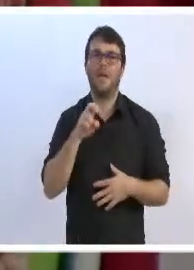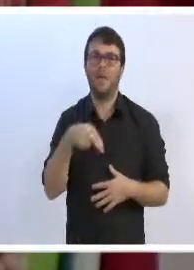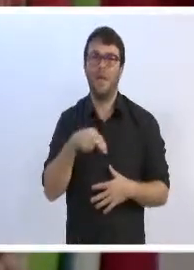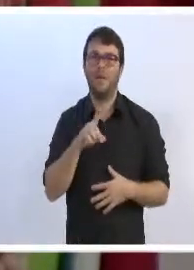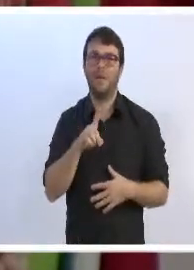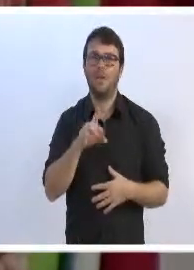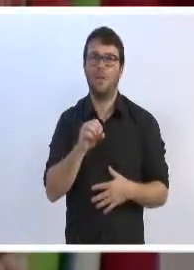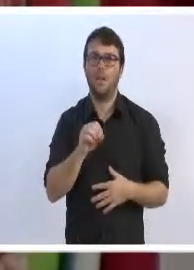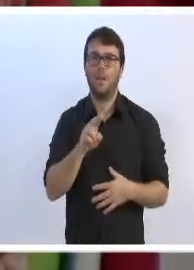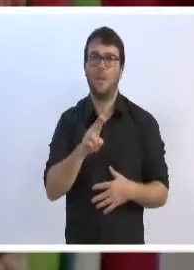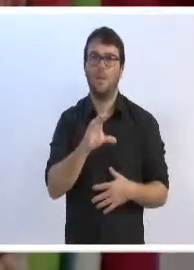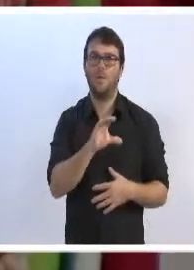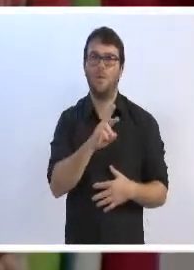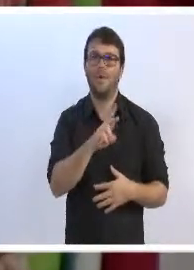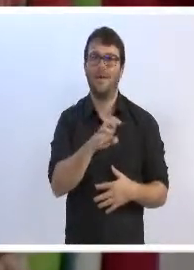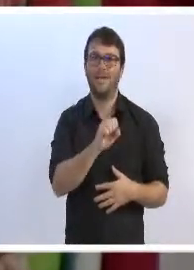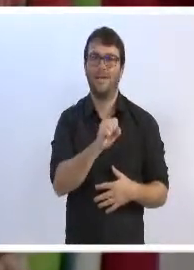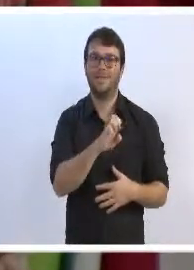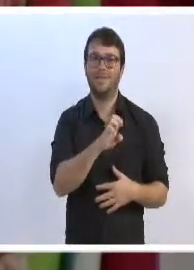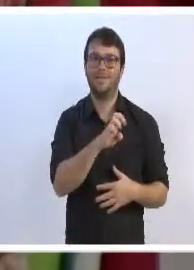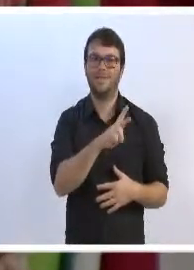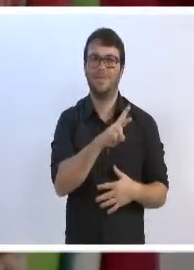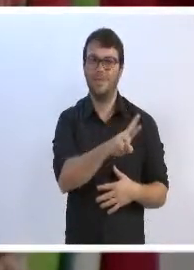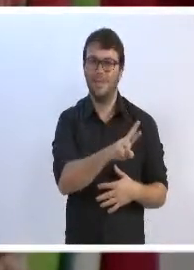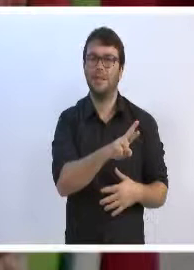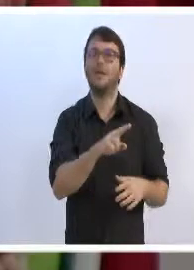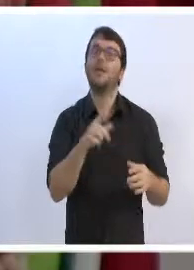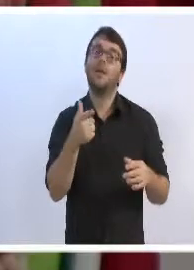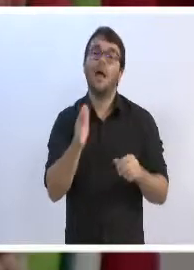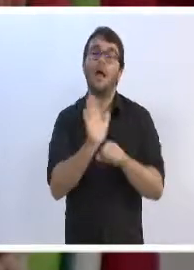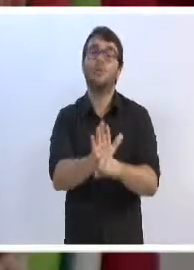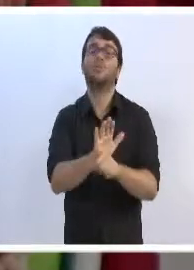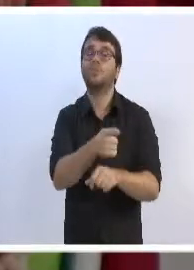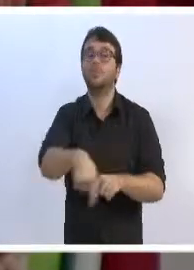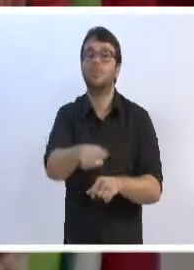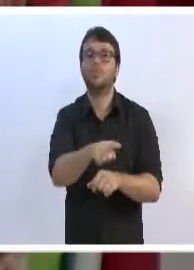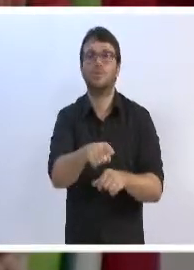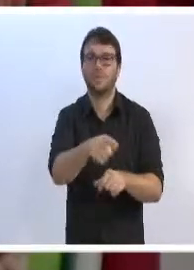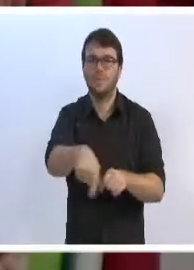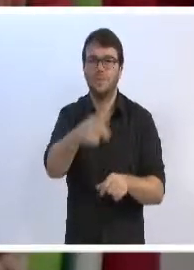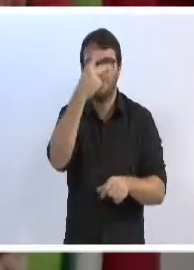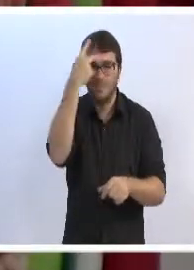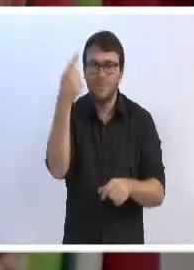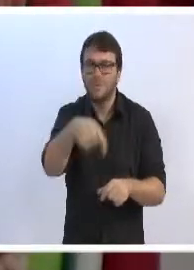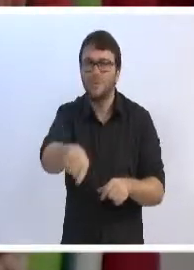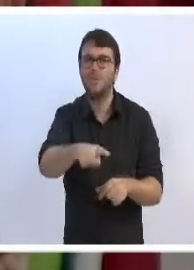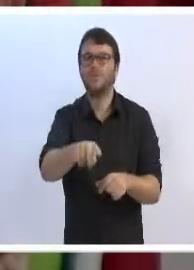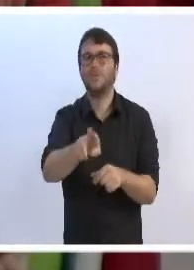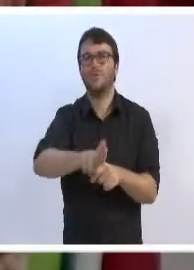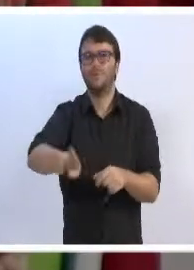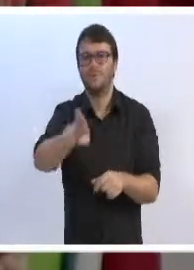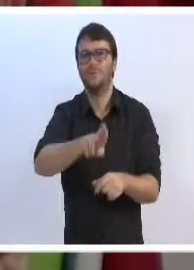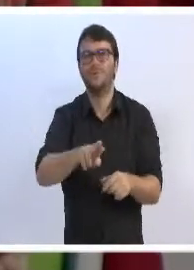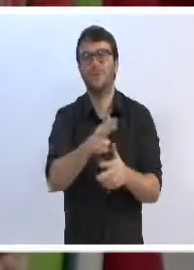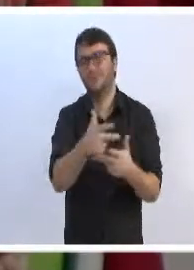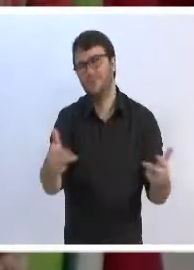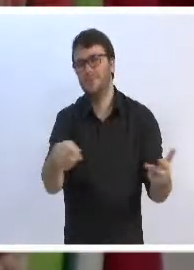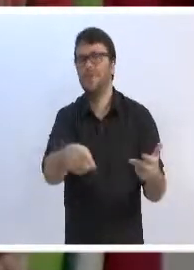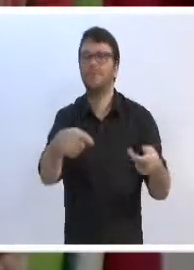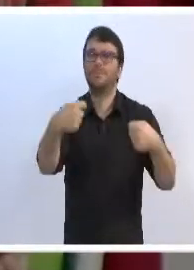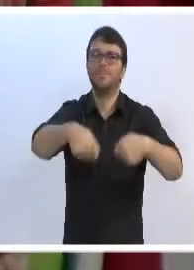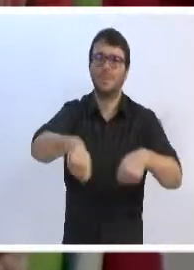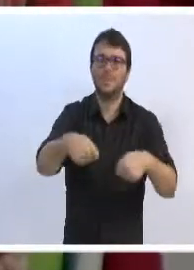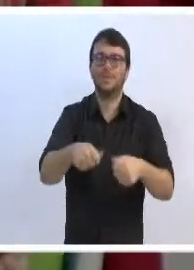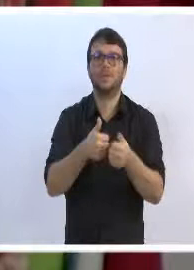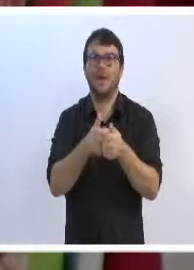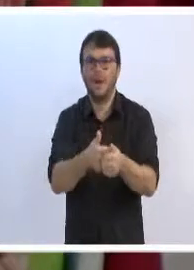que ajuda e que colabora é com os nossos usuários aqueles que de alguma forma precisam do